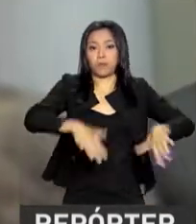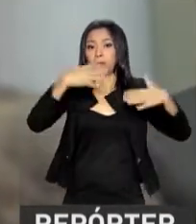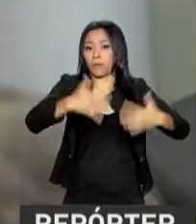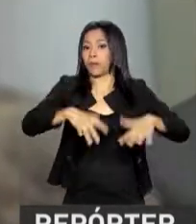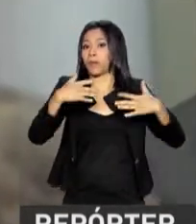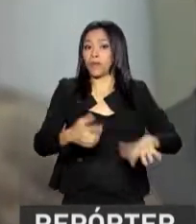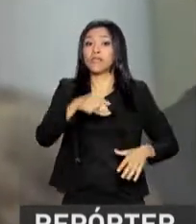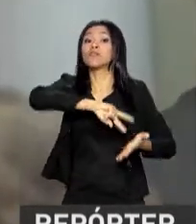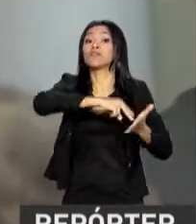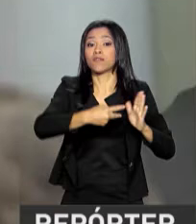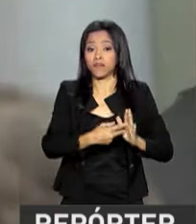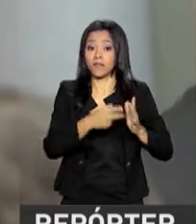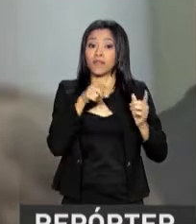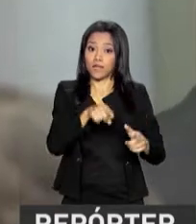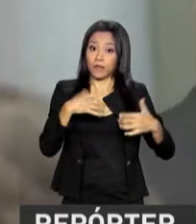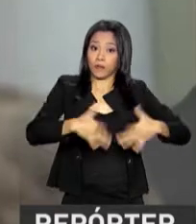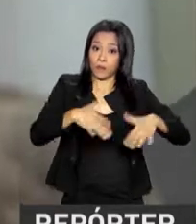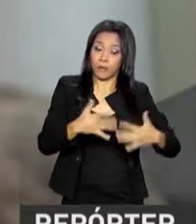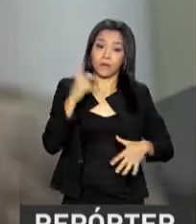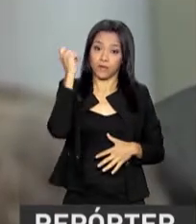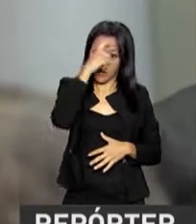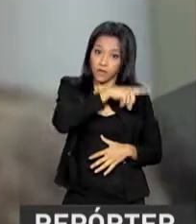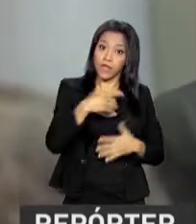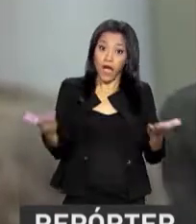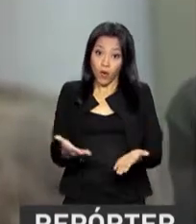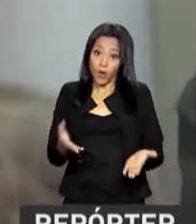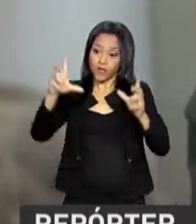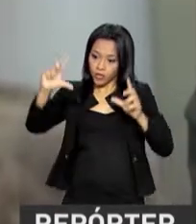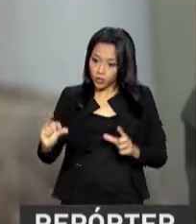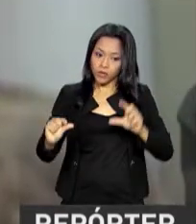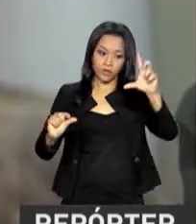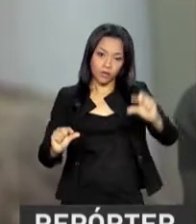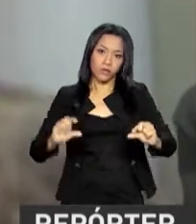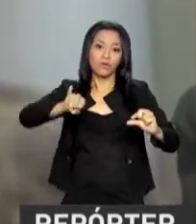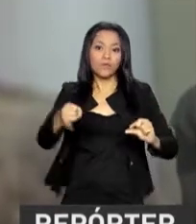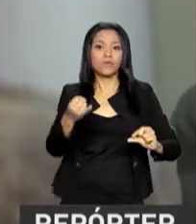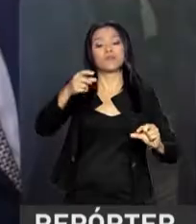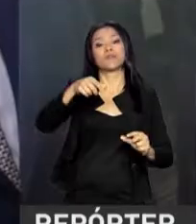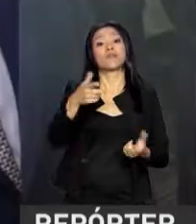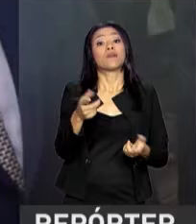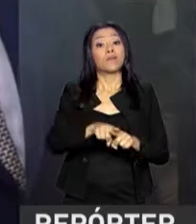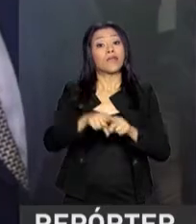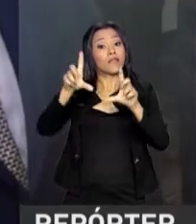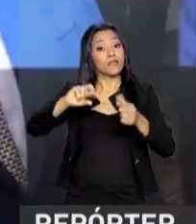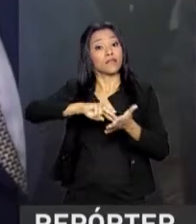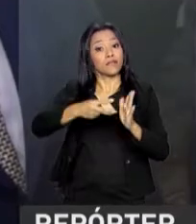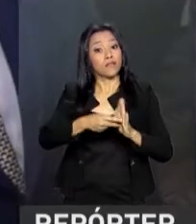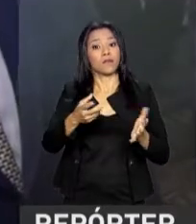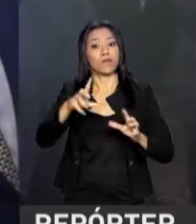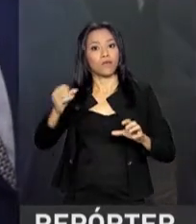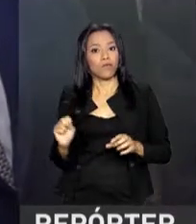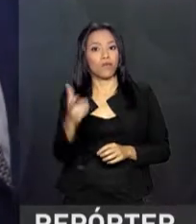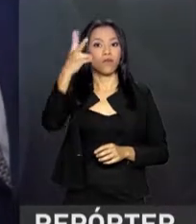isso significa valorização do seu salário significa preço mais estável no supermercado na avaliação da fecomércio